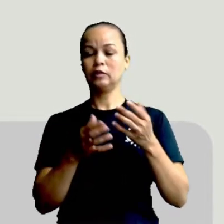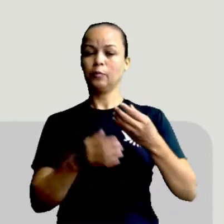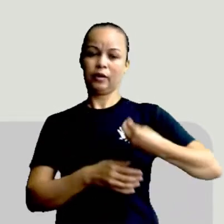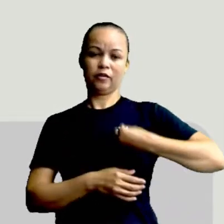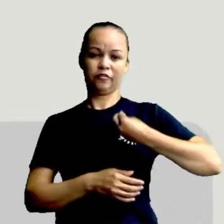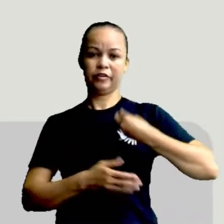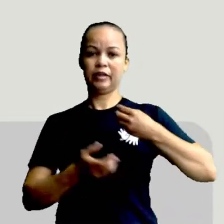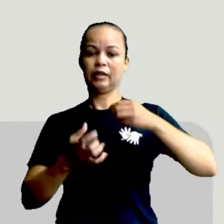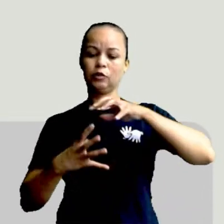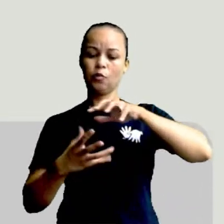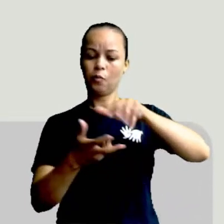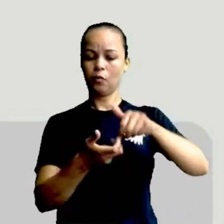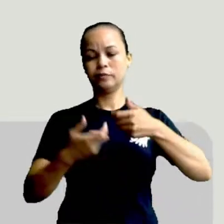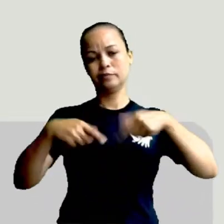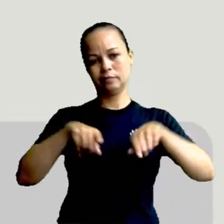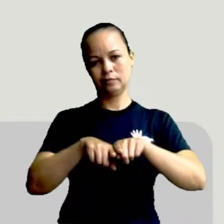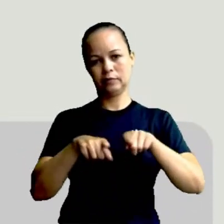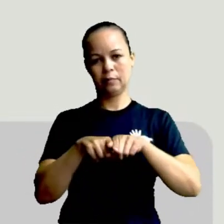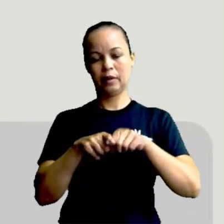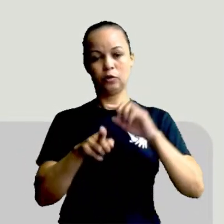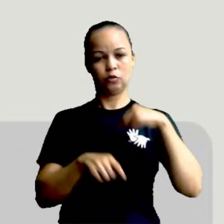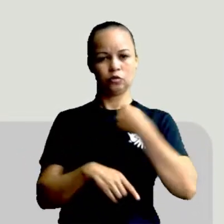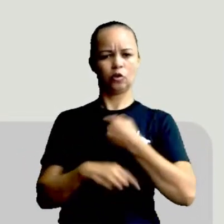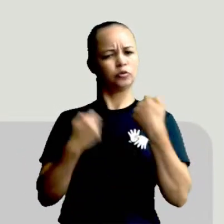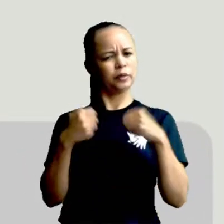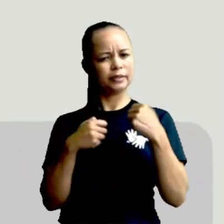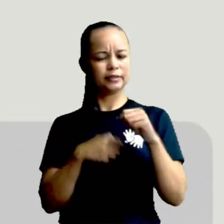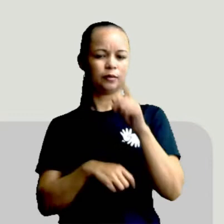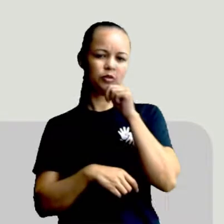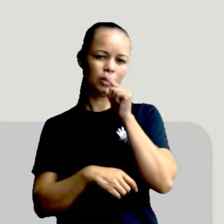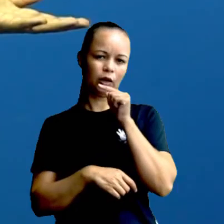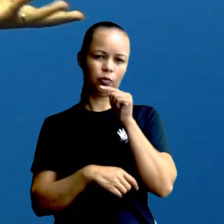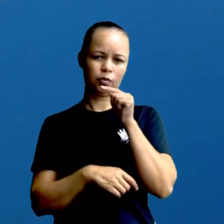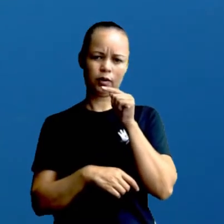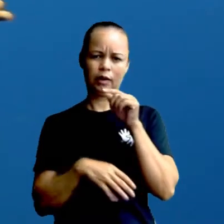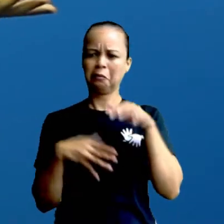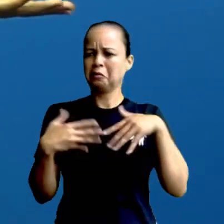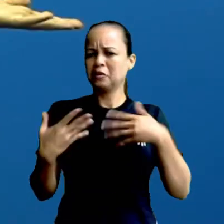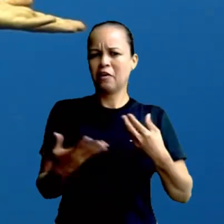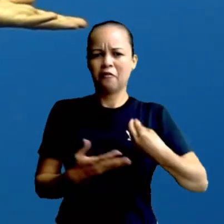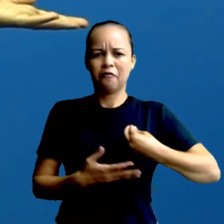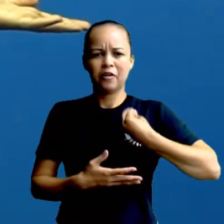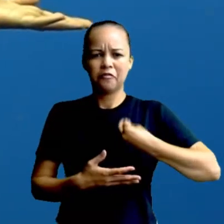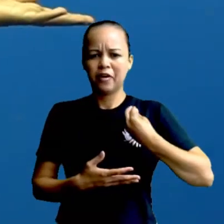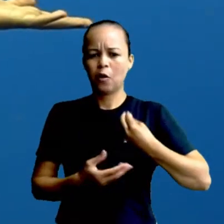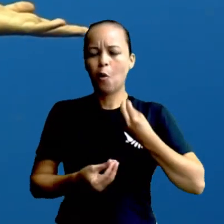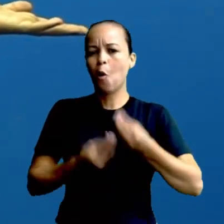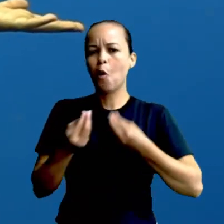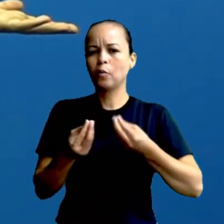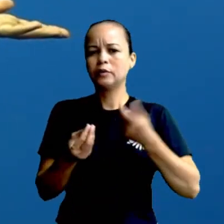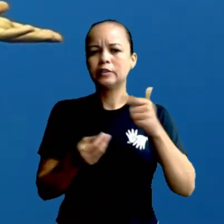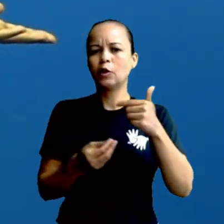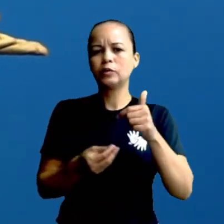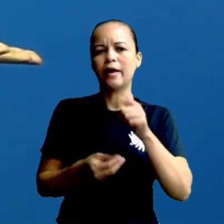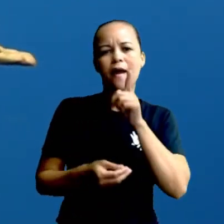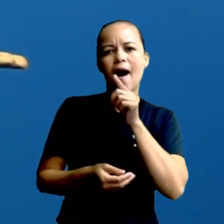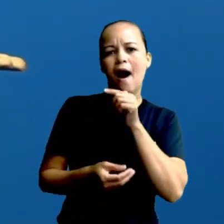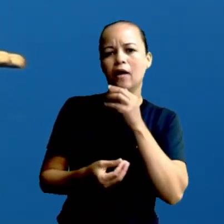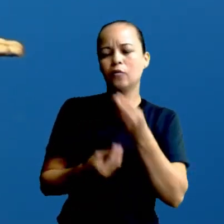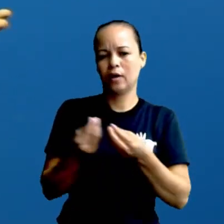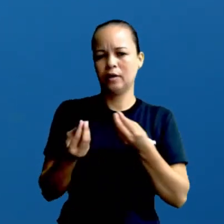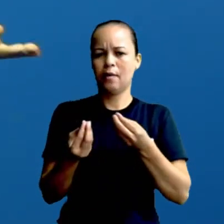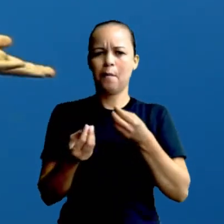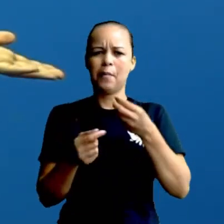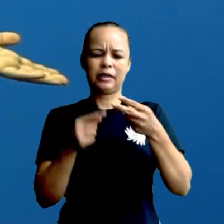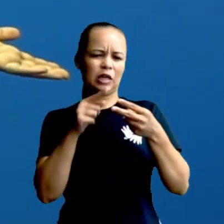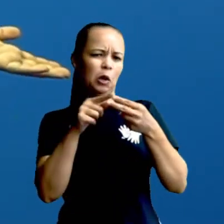vida terrestre. Todos nós precisamos de água, né, gente? Ninguém vive se não beber água. A gente pode até passar uns 2 dias